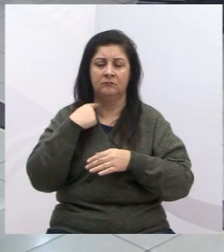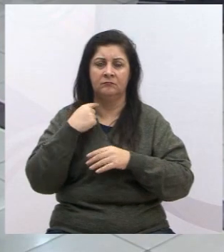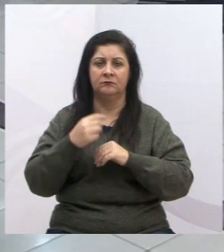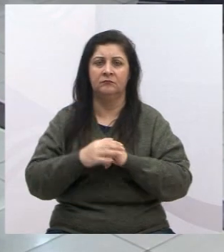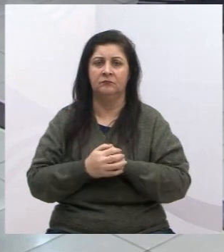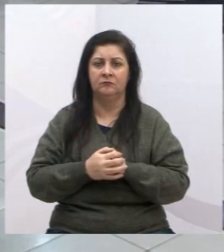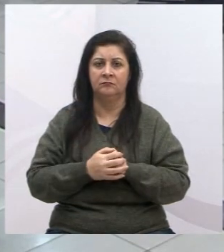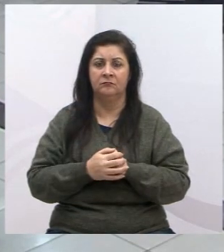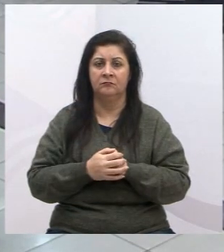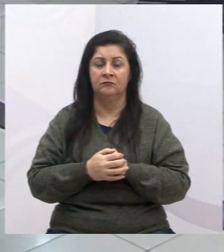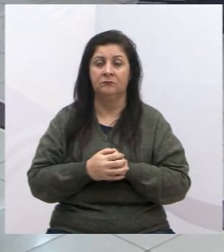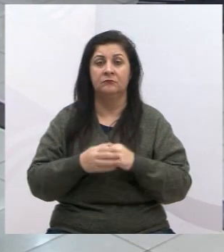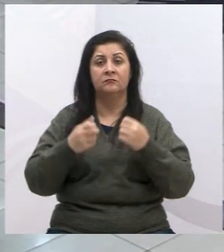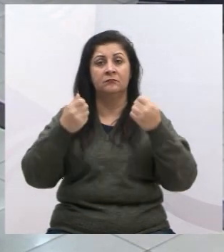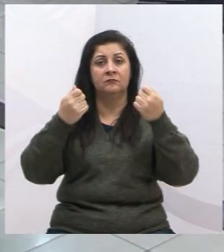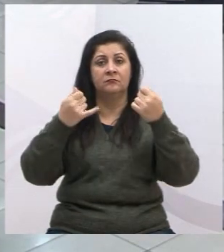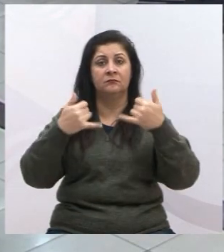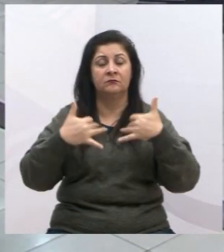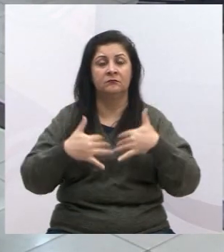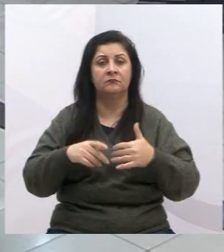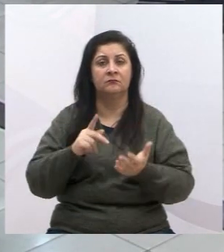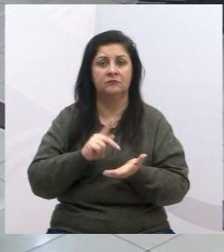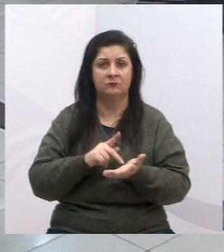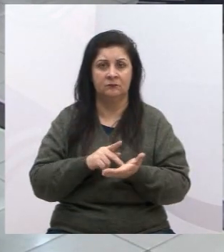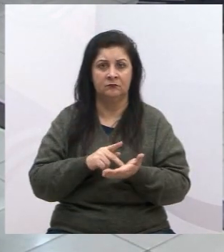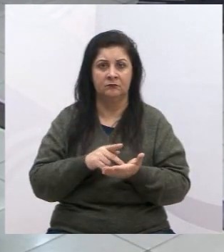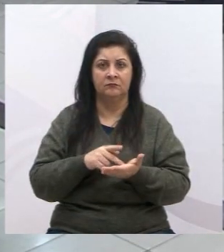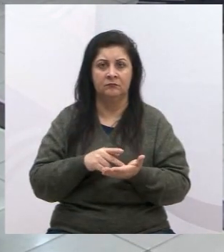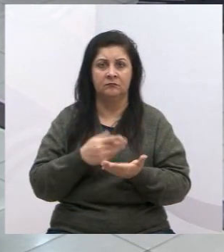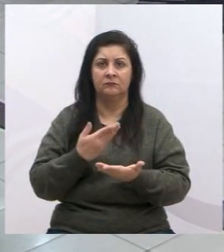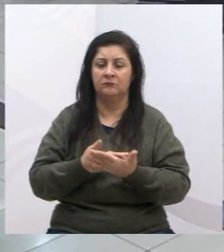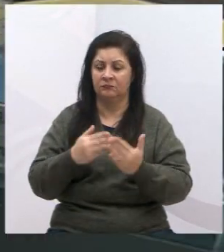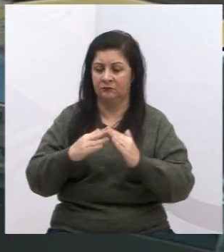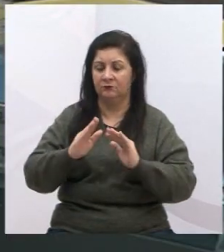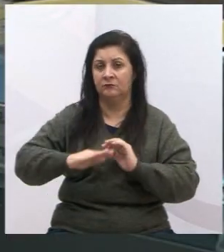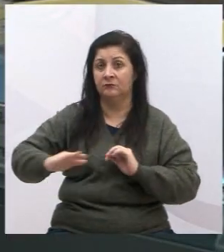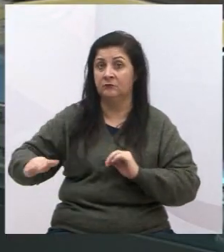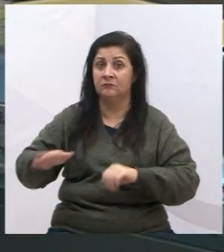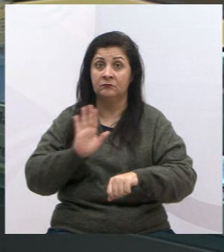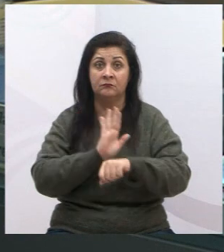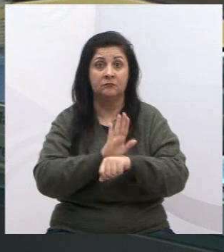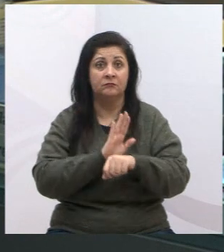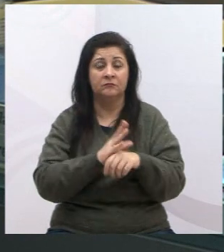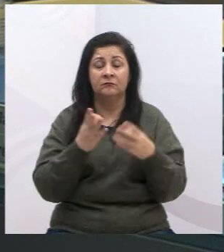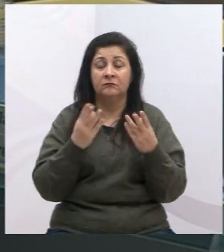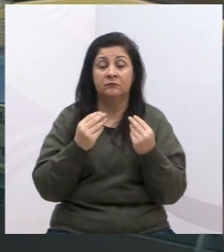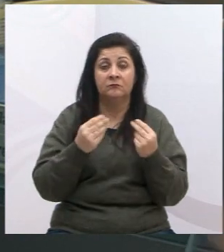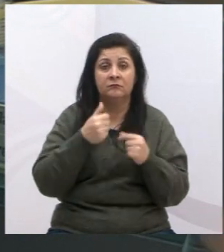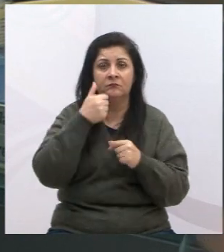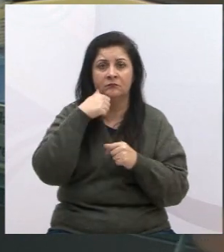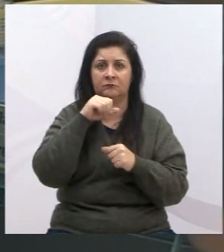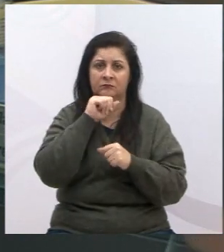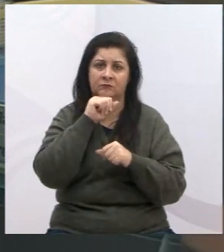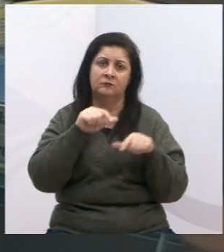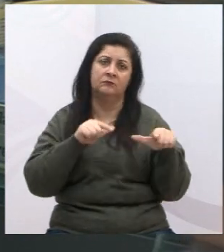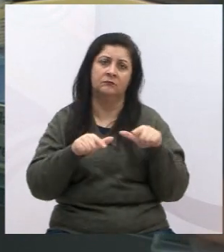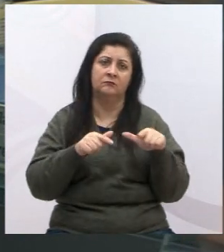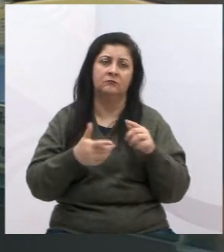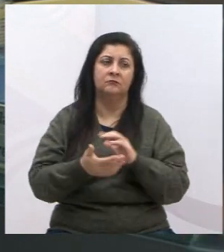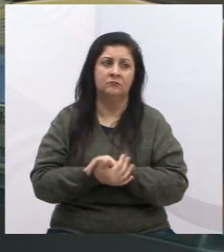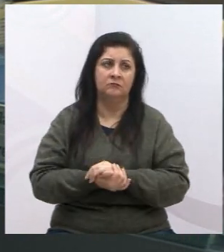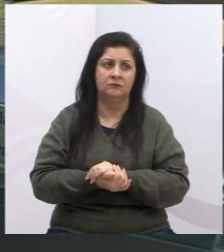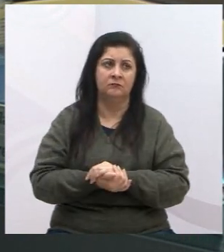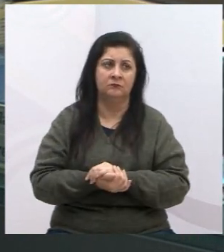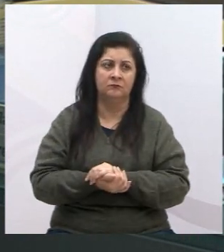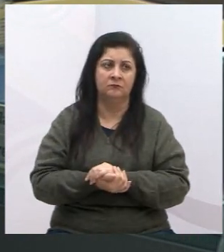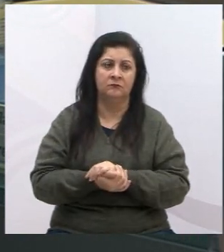grande, e dizer que, de fato, uma creche no 1º de maio iria ajudar muito as mães que trabalham, né, para